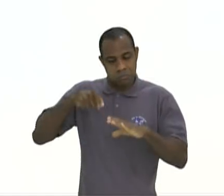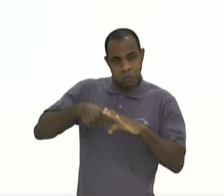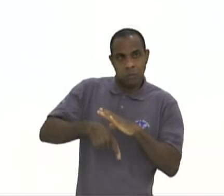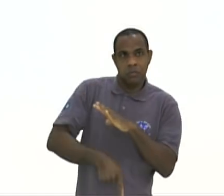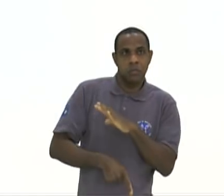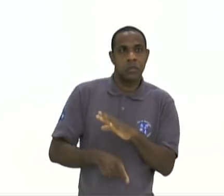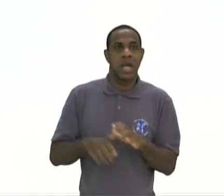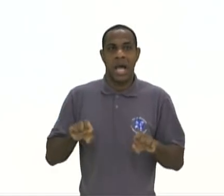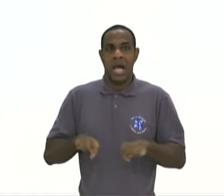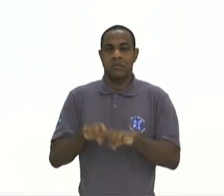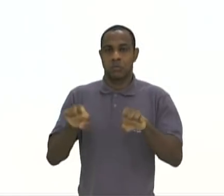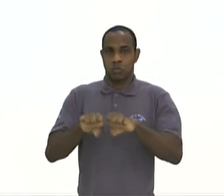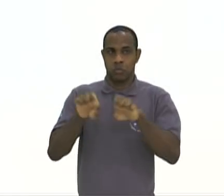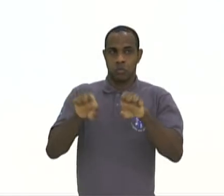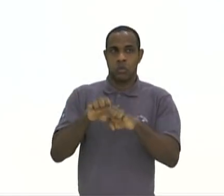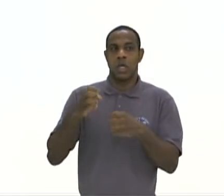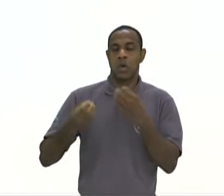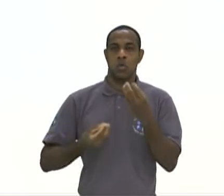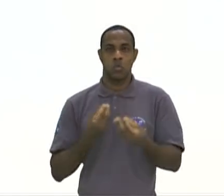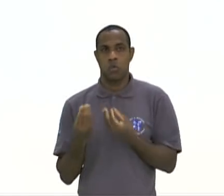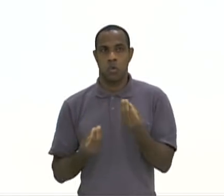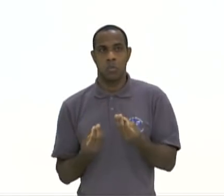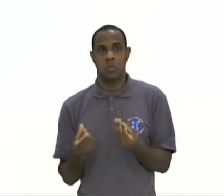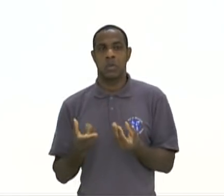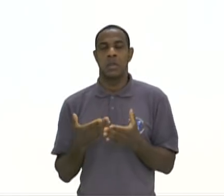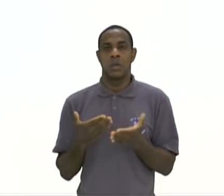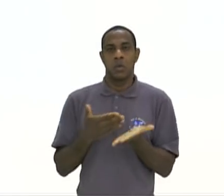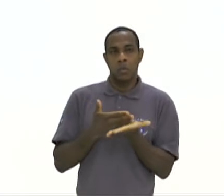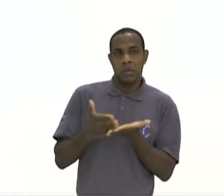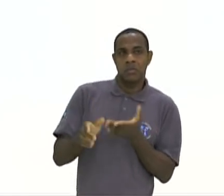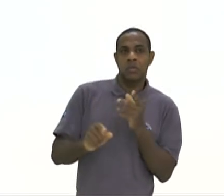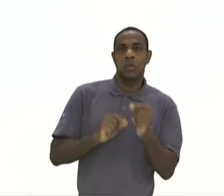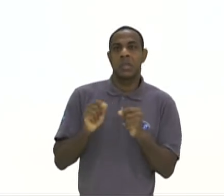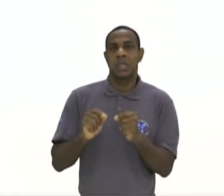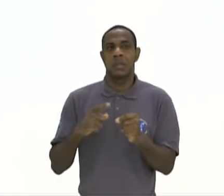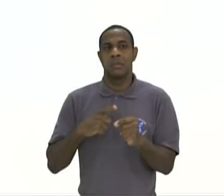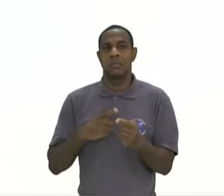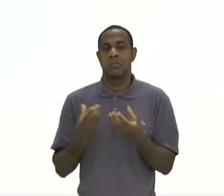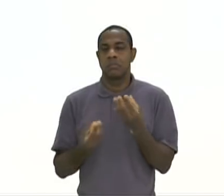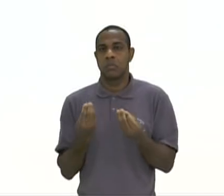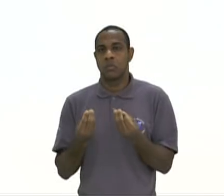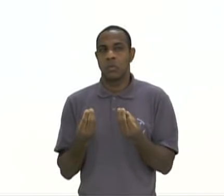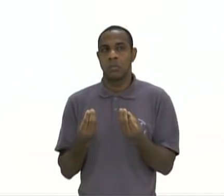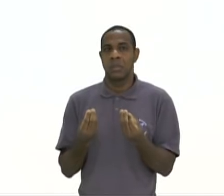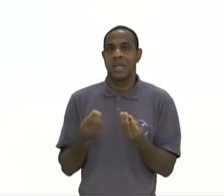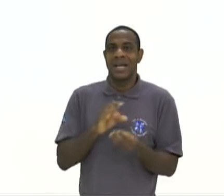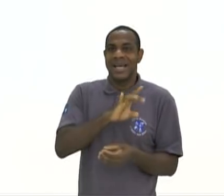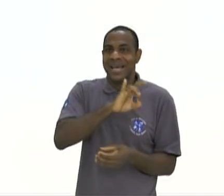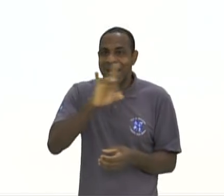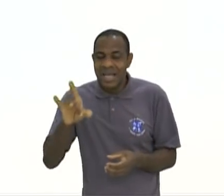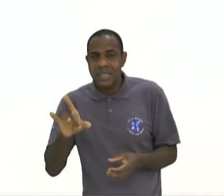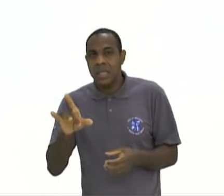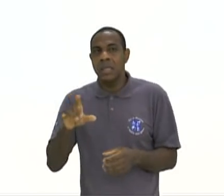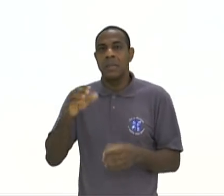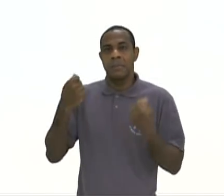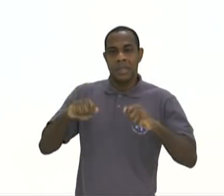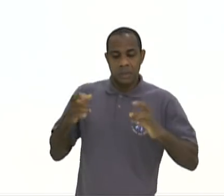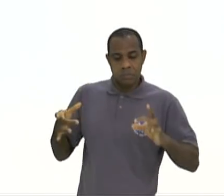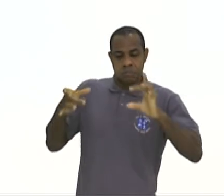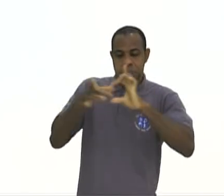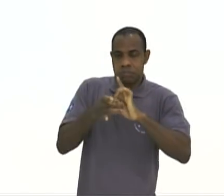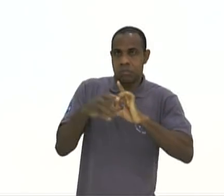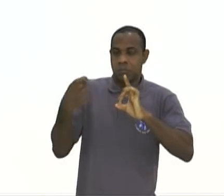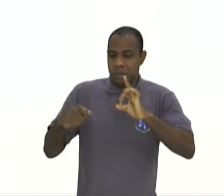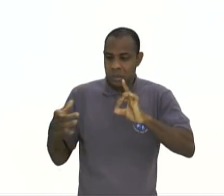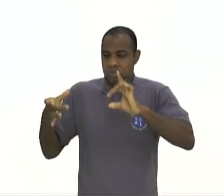né? A Madame Bertherat passou a enxergá-lo como uma totalidade, na qual cada elemento depende do